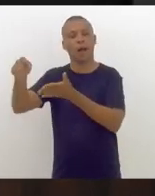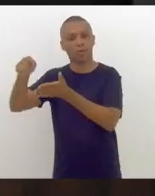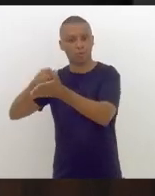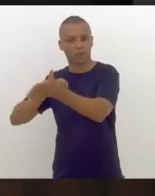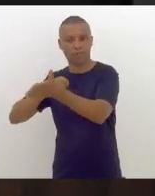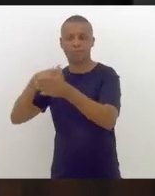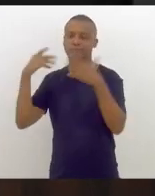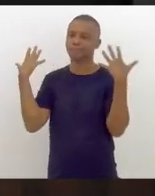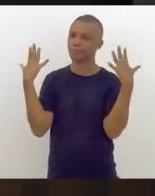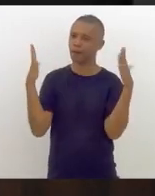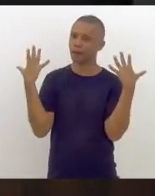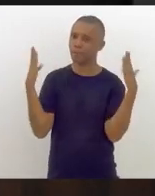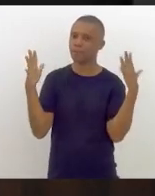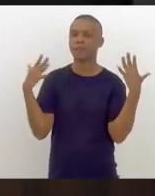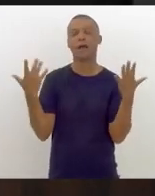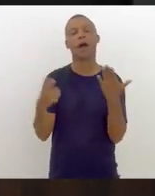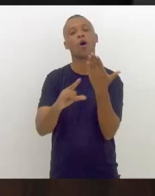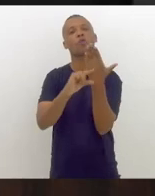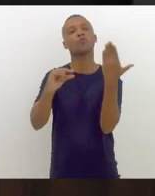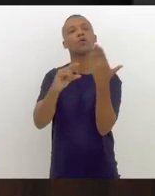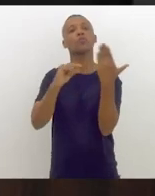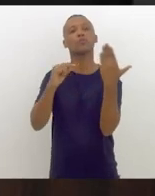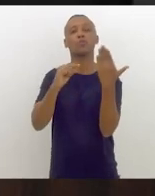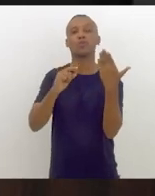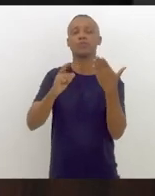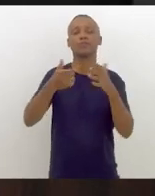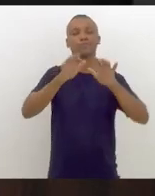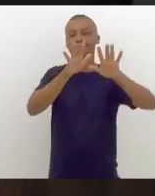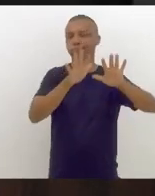parabenizar os autores